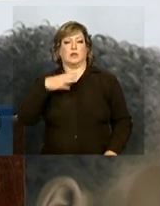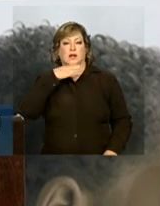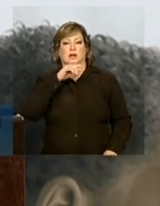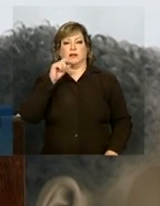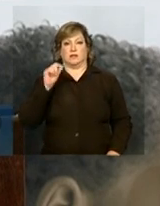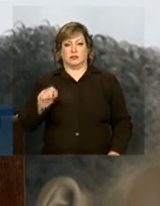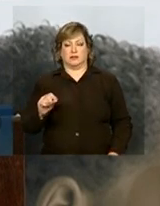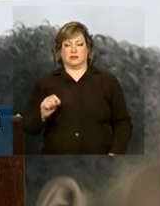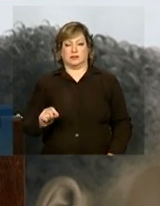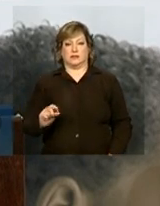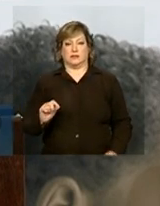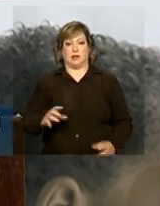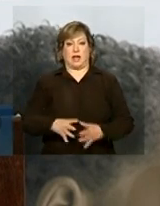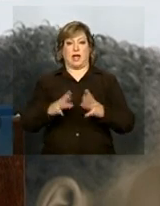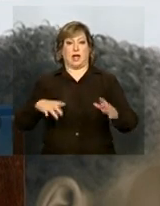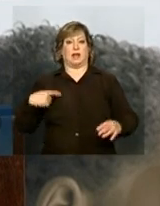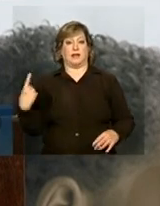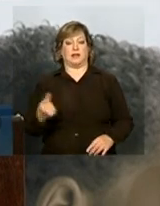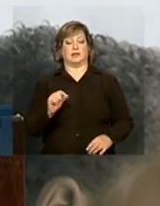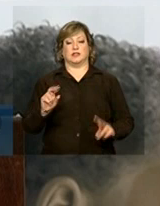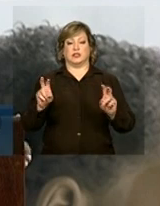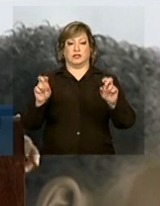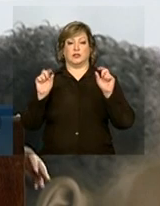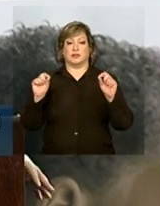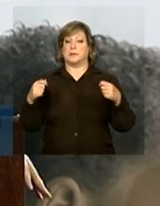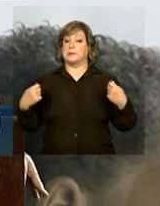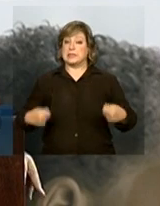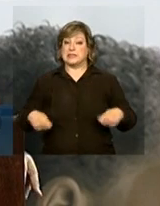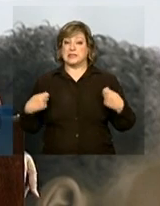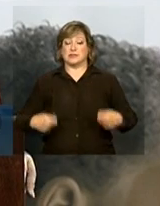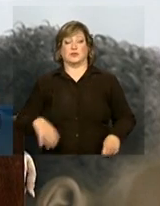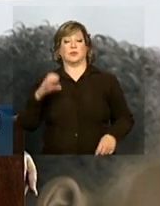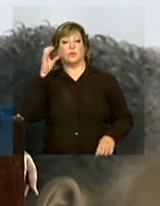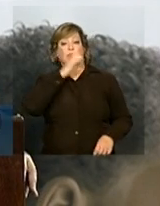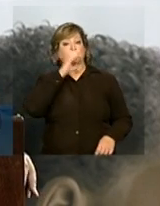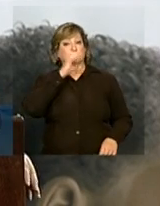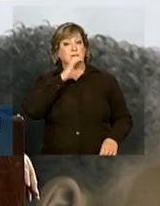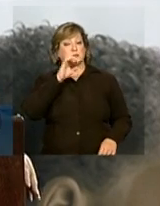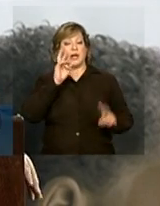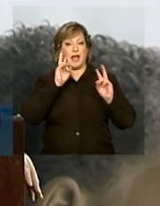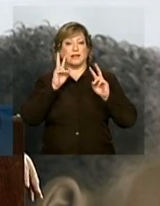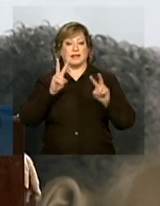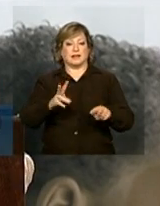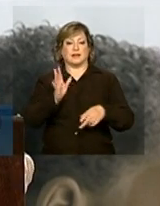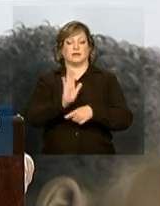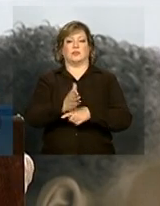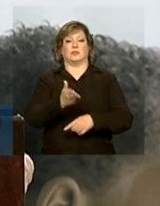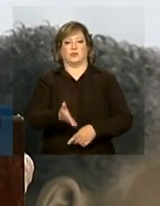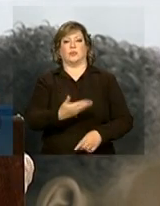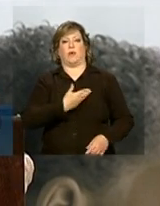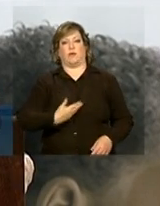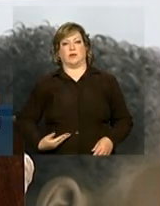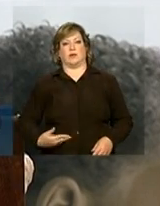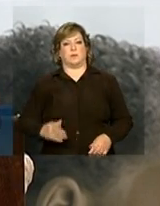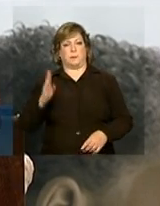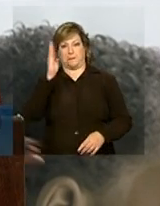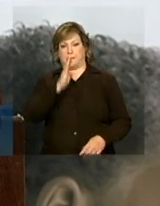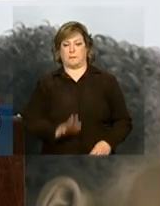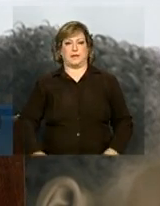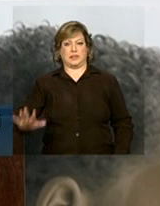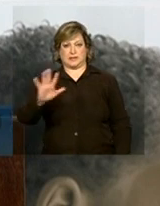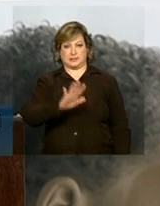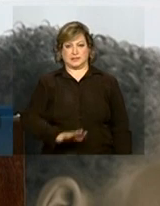as grandes questões que precisavam urgentemente a atenção do governo e do país.